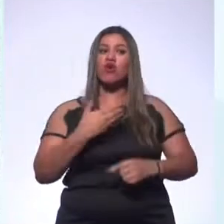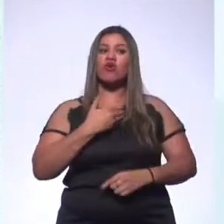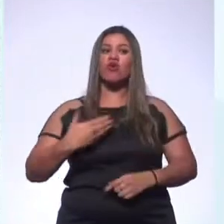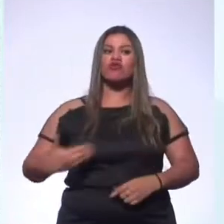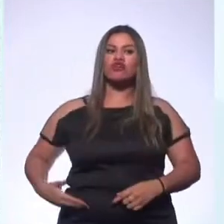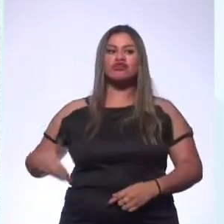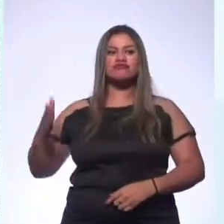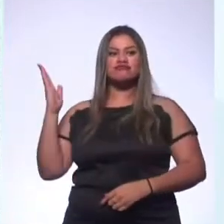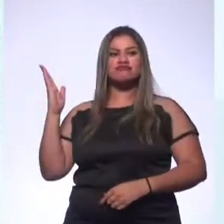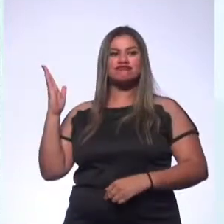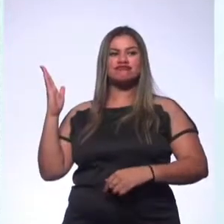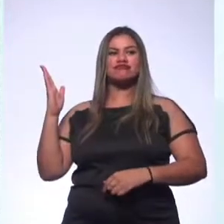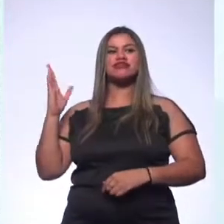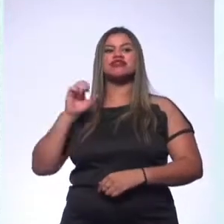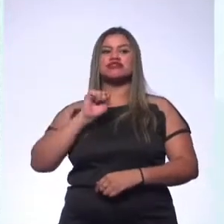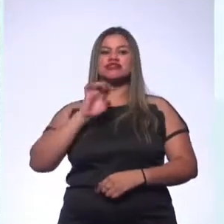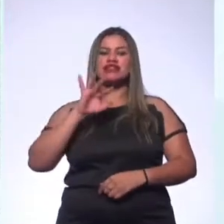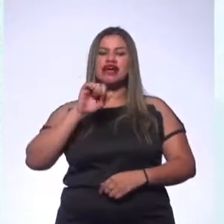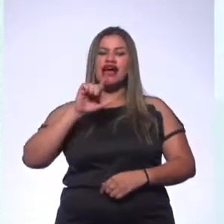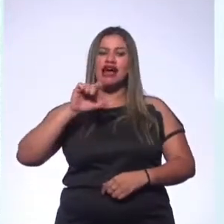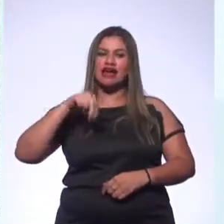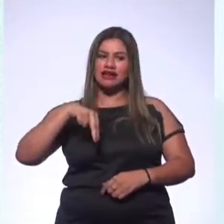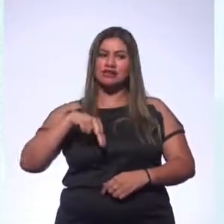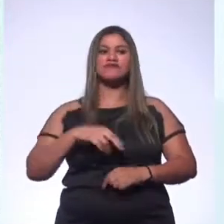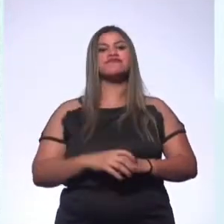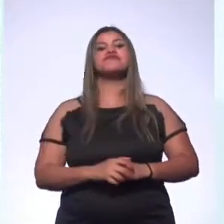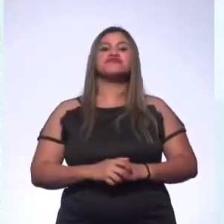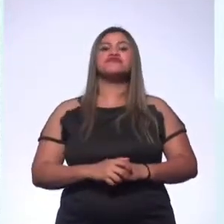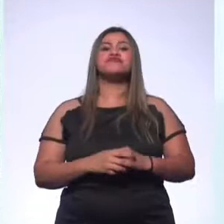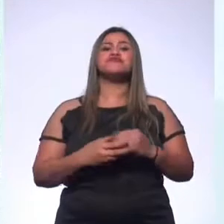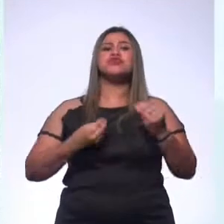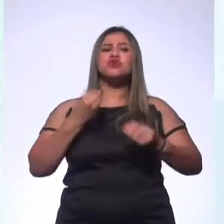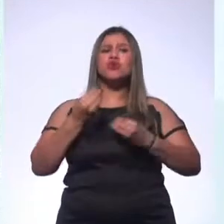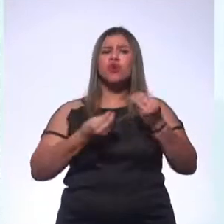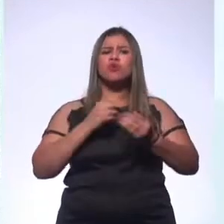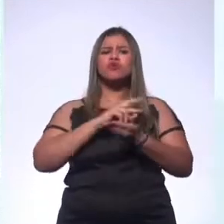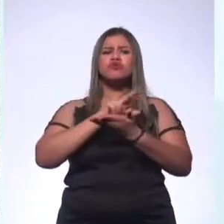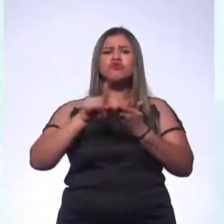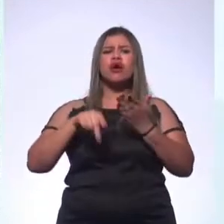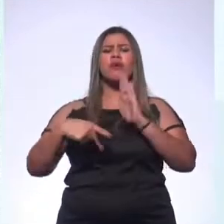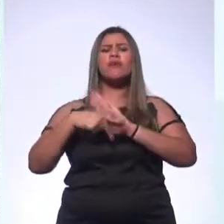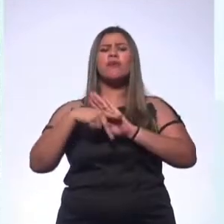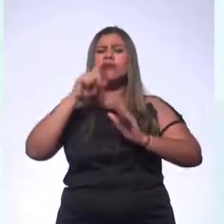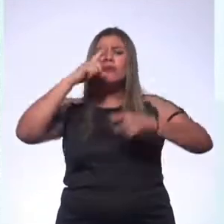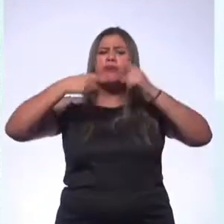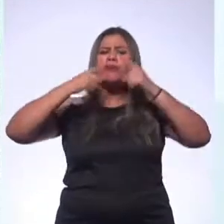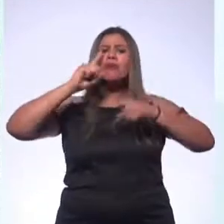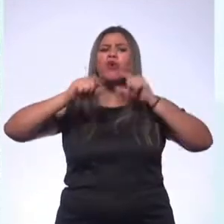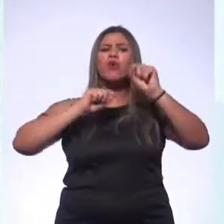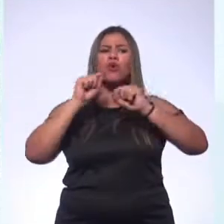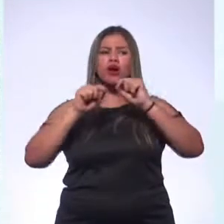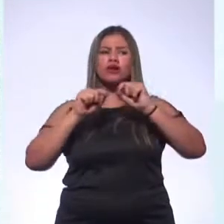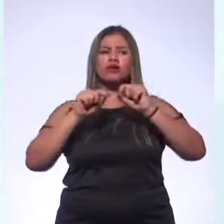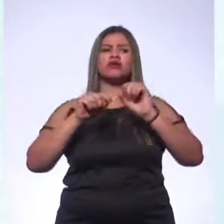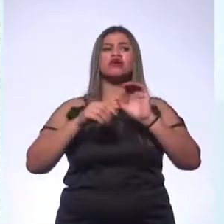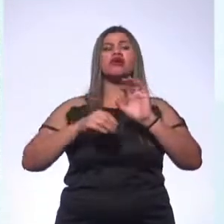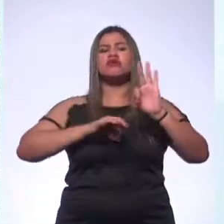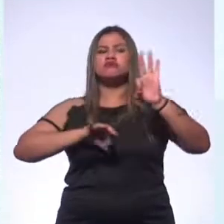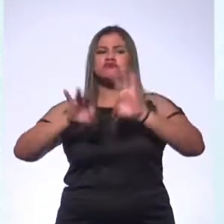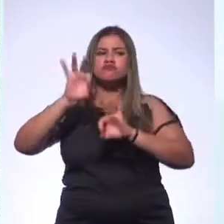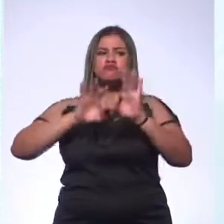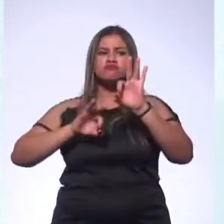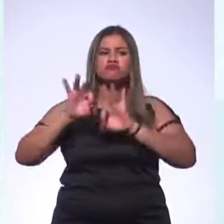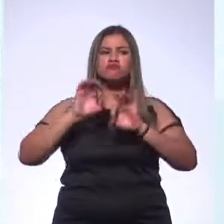do Stalin. As principais características do governo do Stalin foram plano de industrialização da